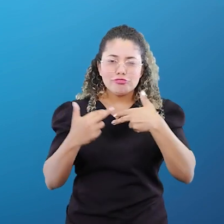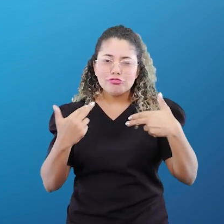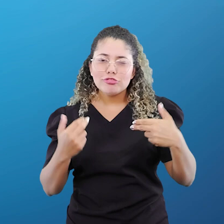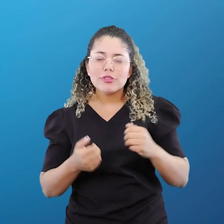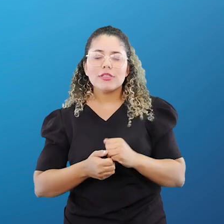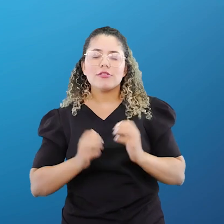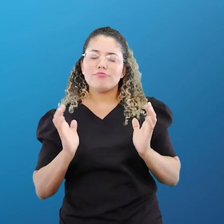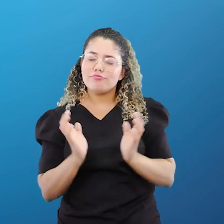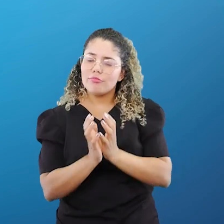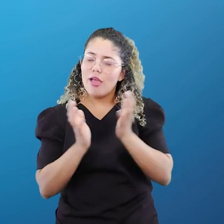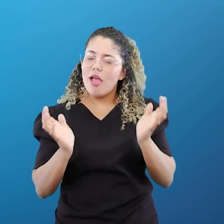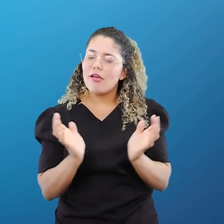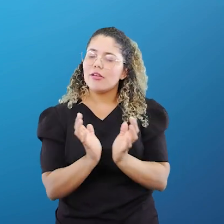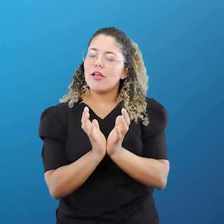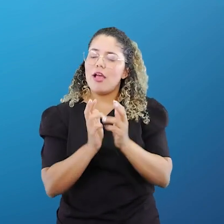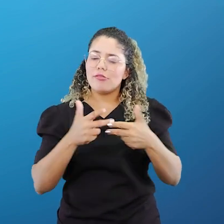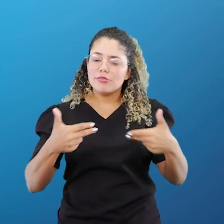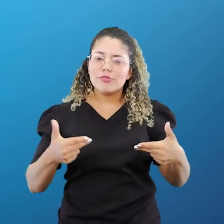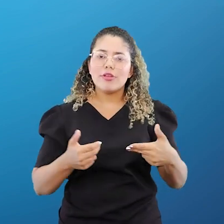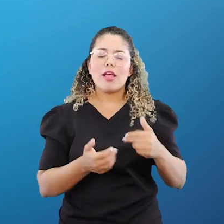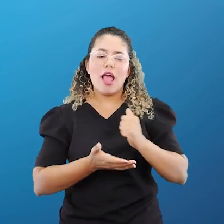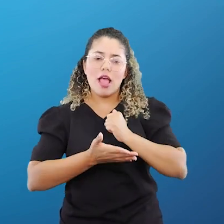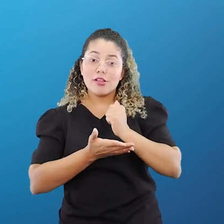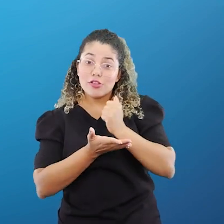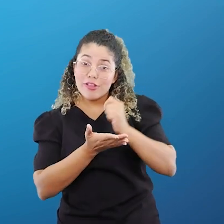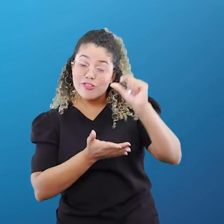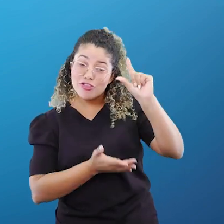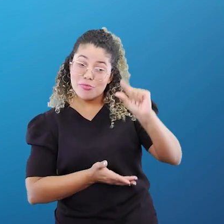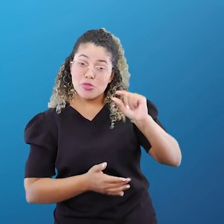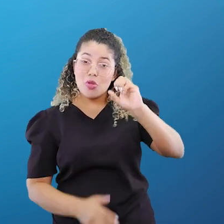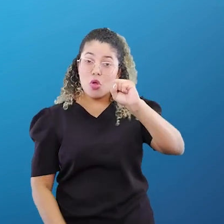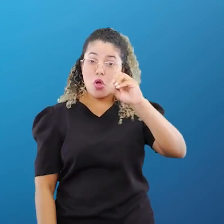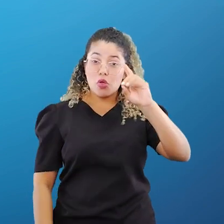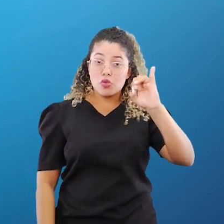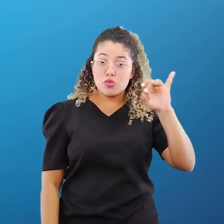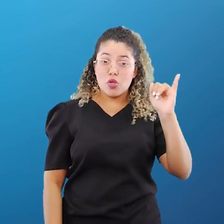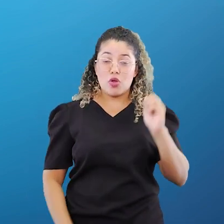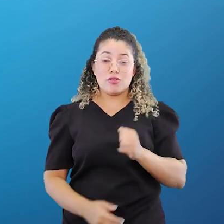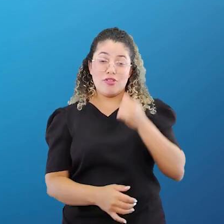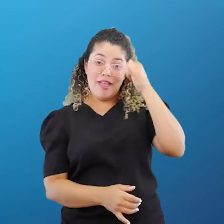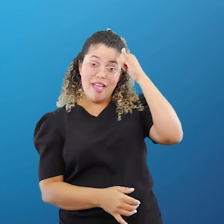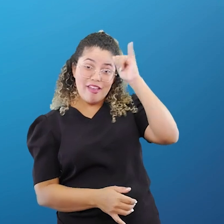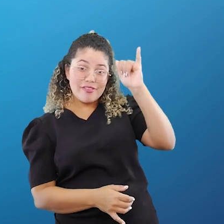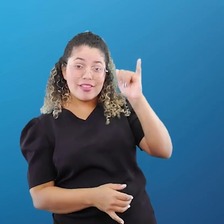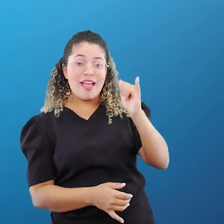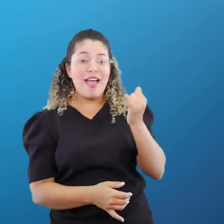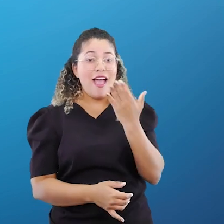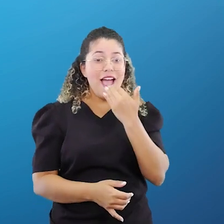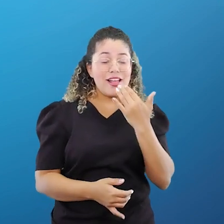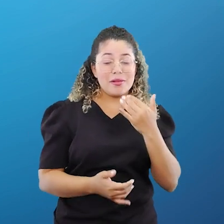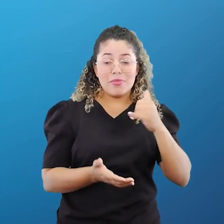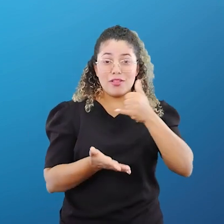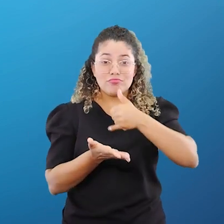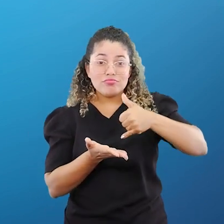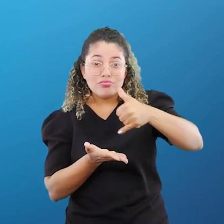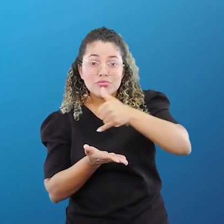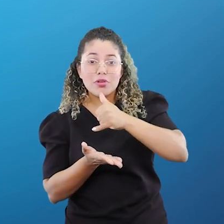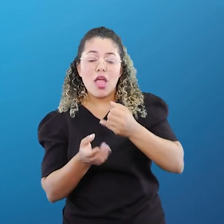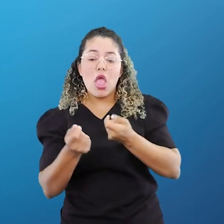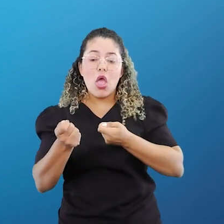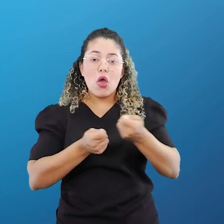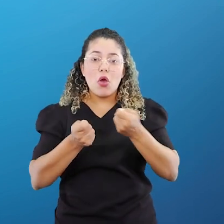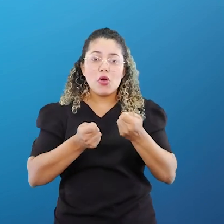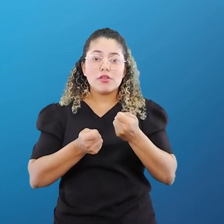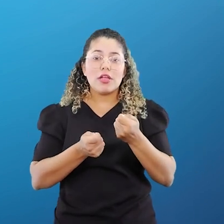e legumes, moderar o consumo de sódio, evitar alimentos ricos em colesterol e gorduras saturadas e